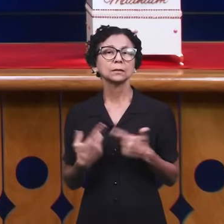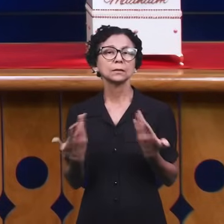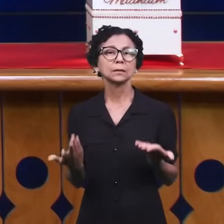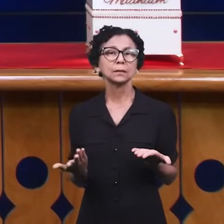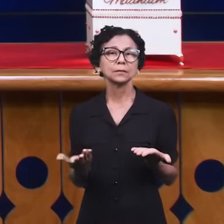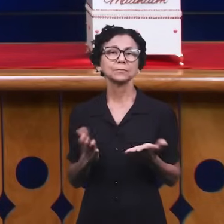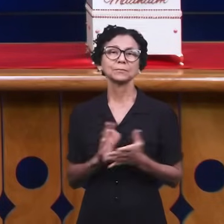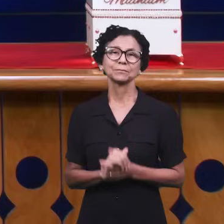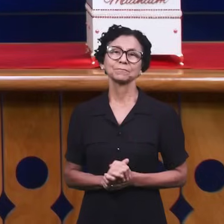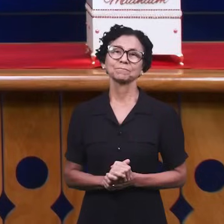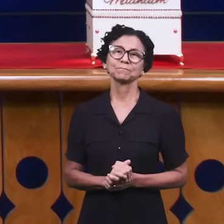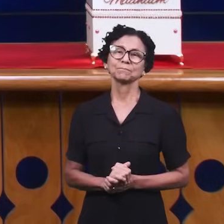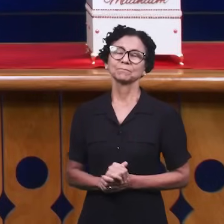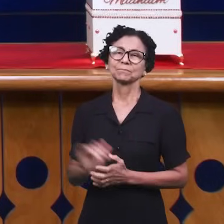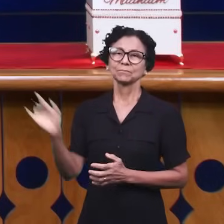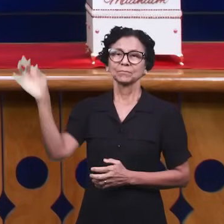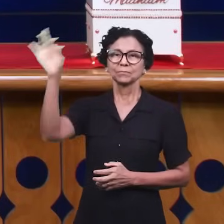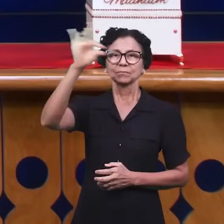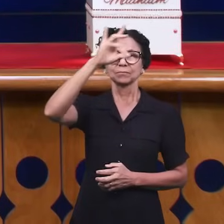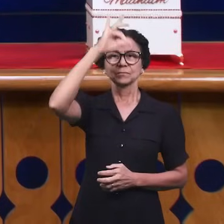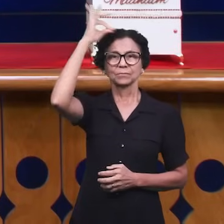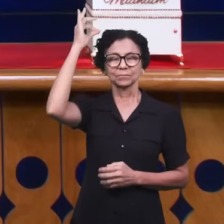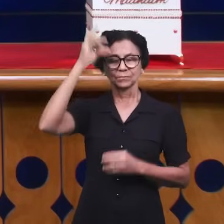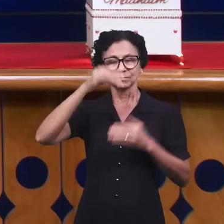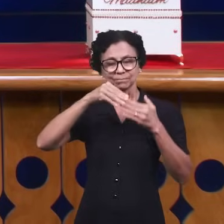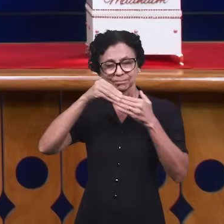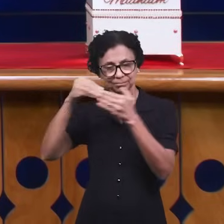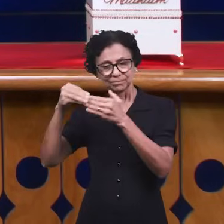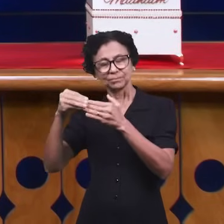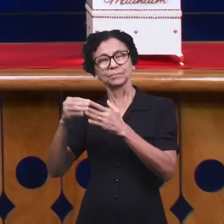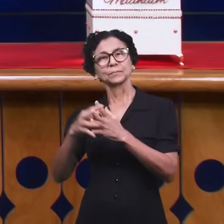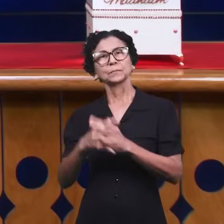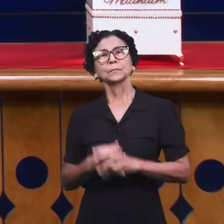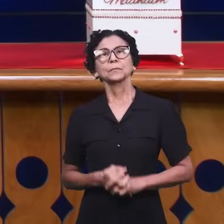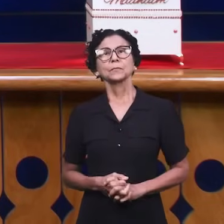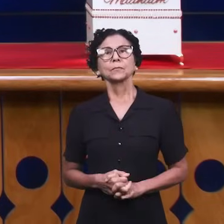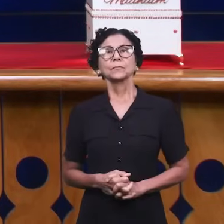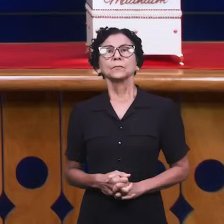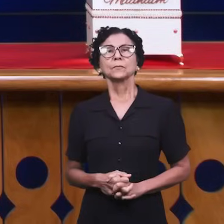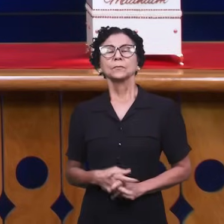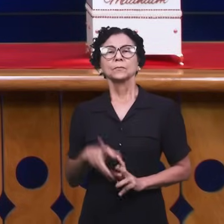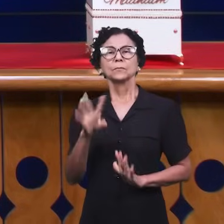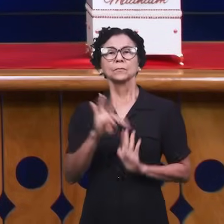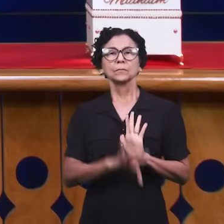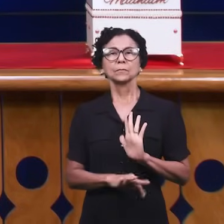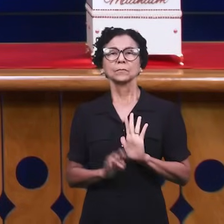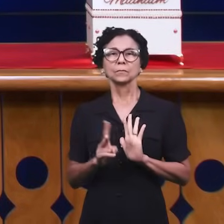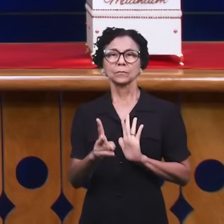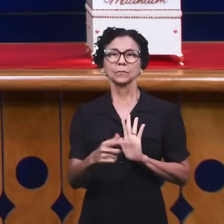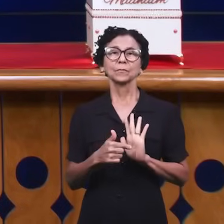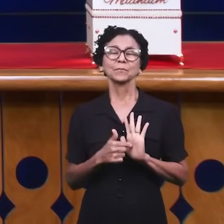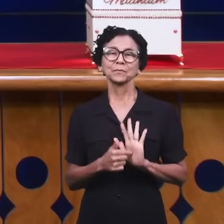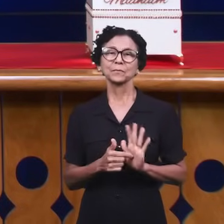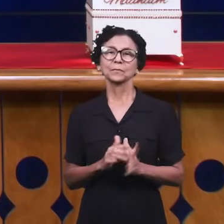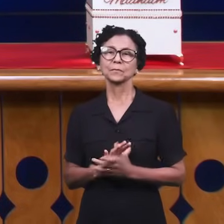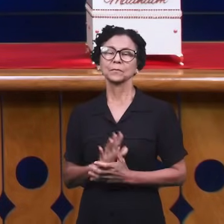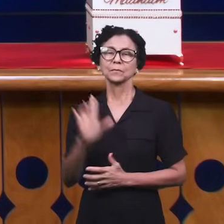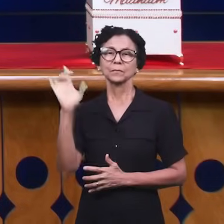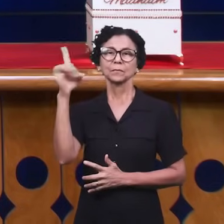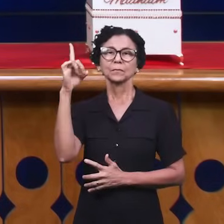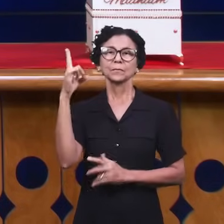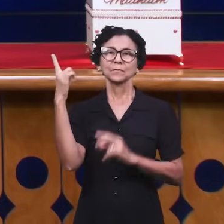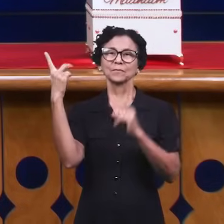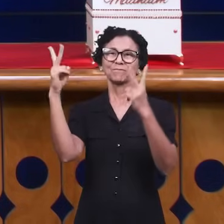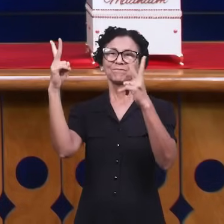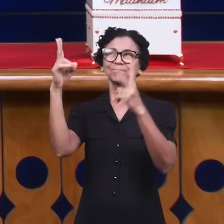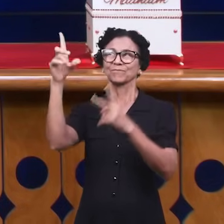direcionada pelo Espírito Santo. A sequência do texto vai falar justamente da vitória que Deus deu